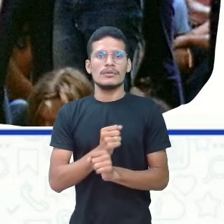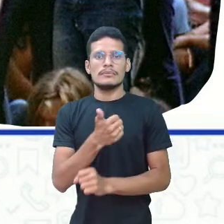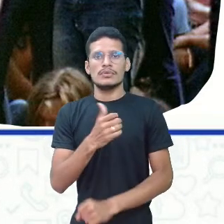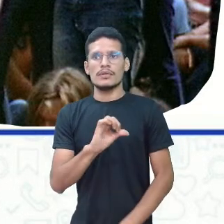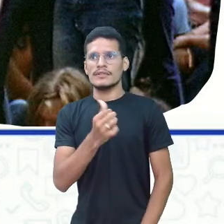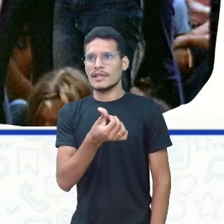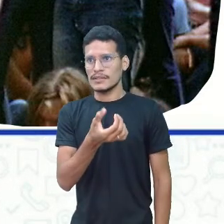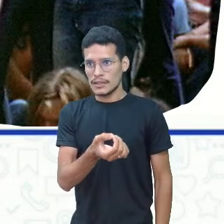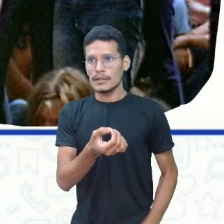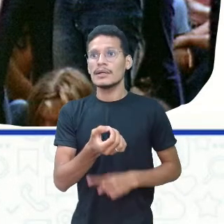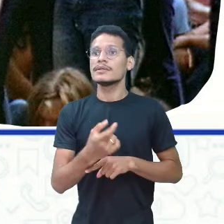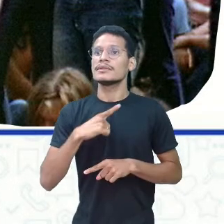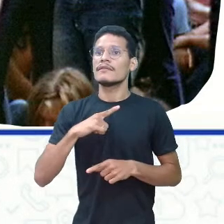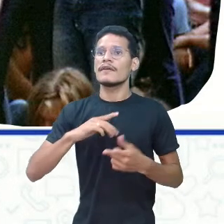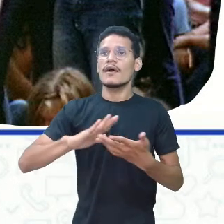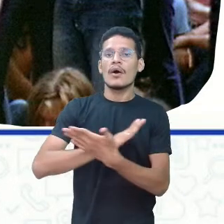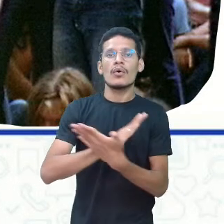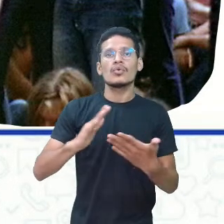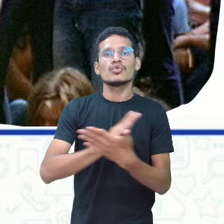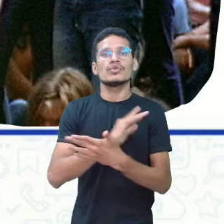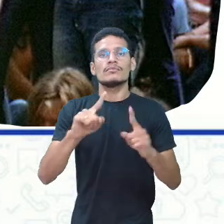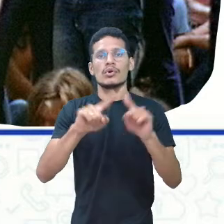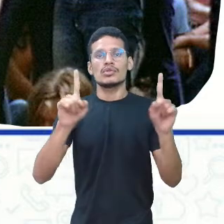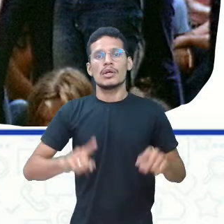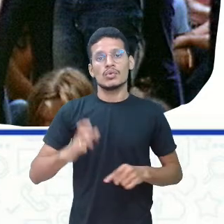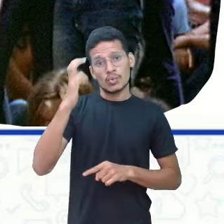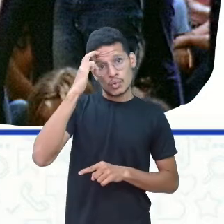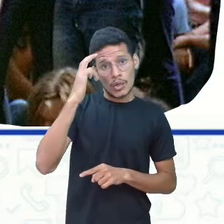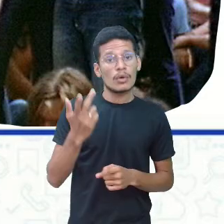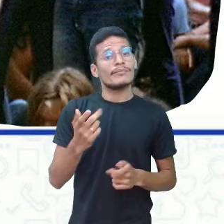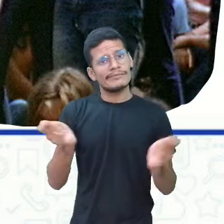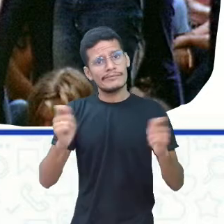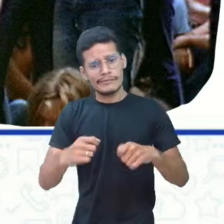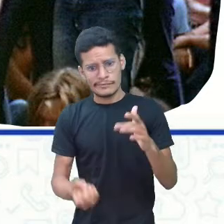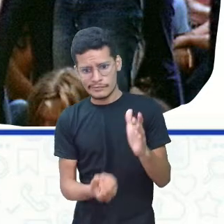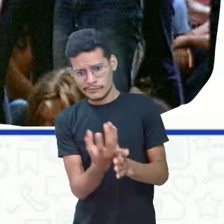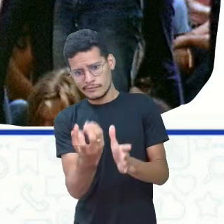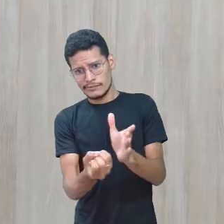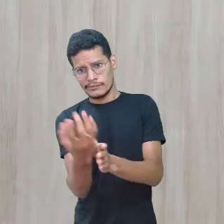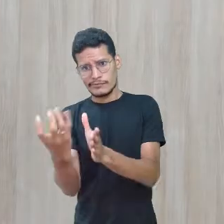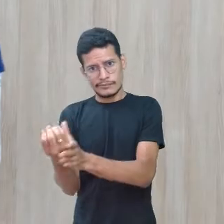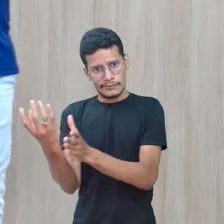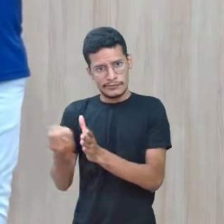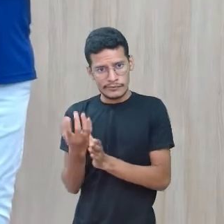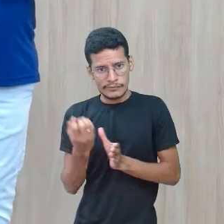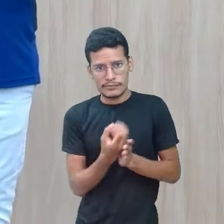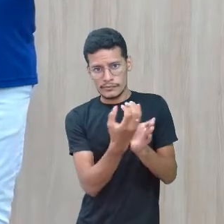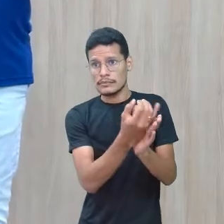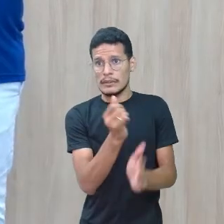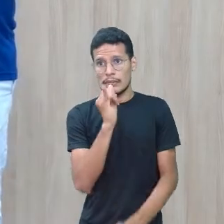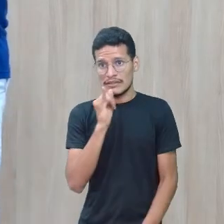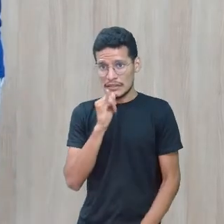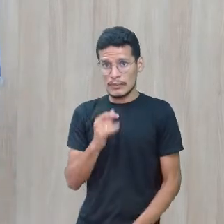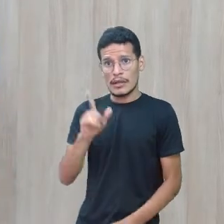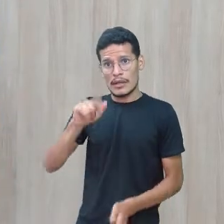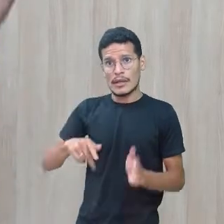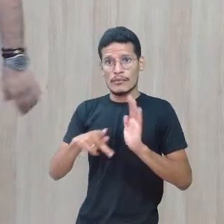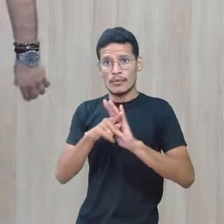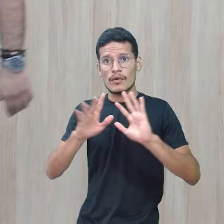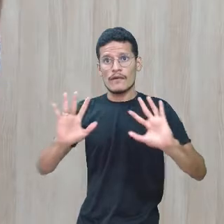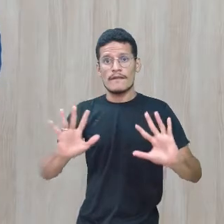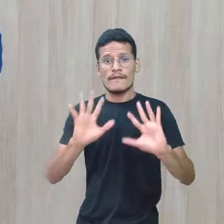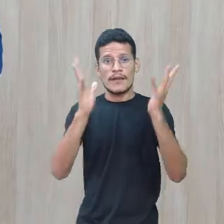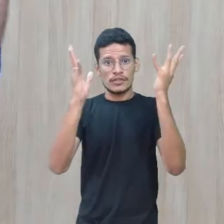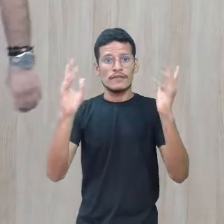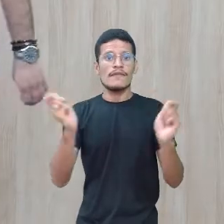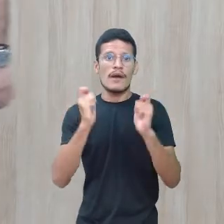vários projetos culturais e ideológicos alternativos começaram a surgir. Um exemplo disso aí vai ser o Festival